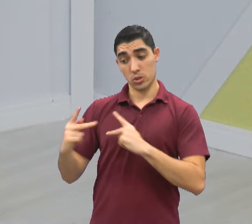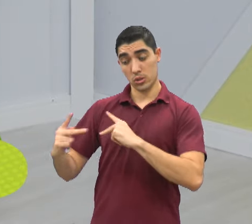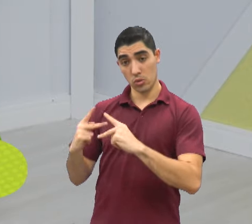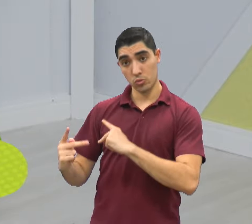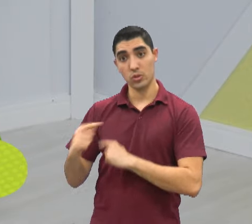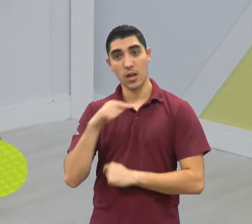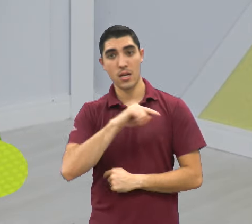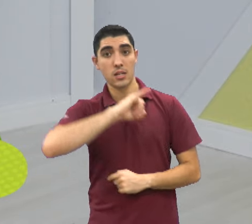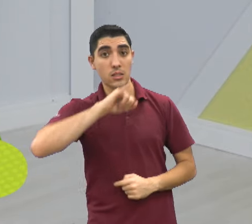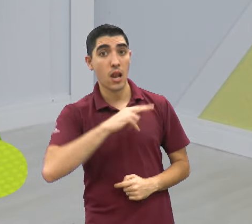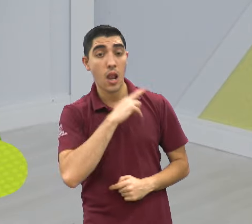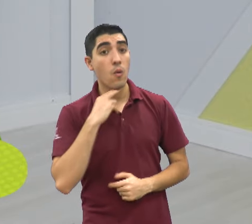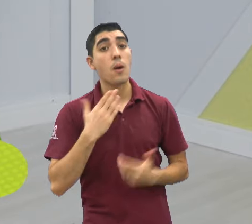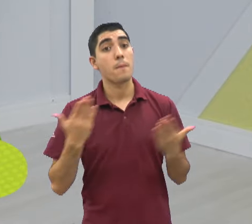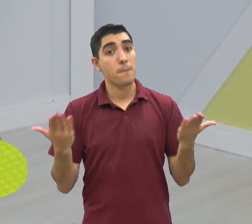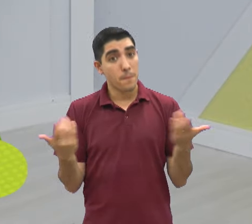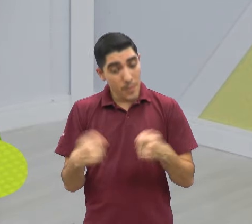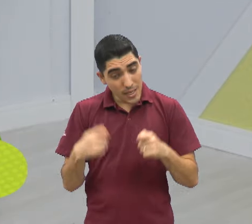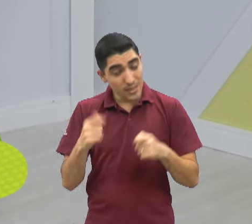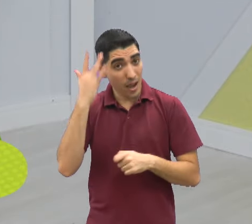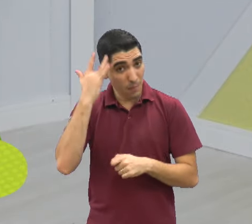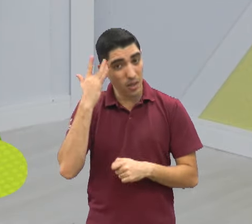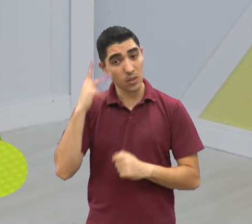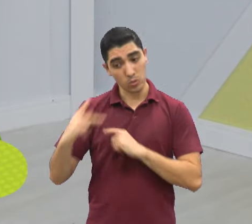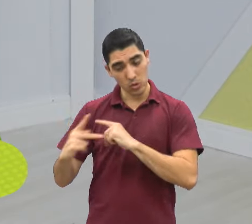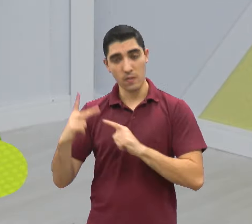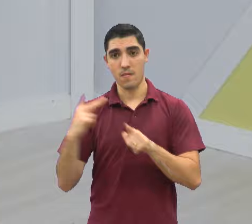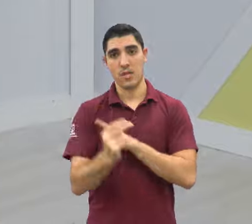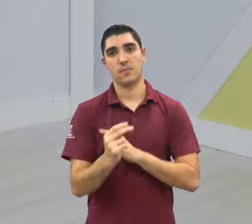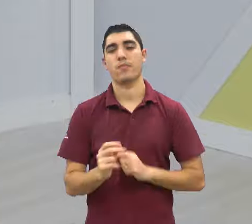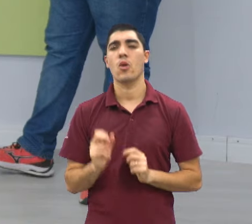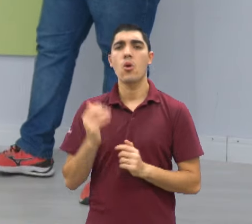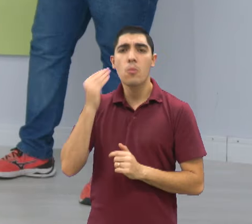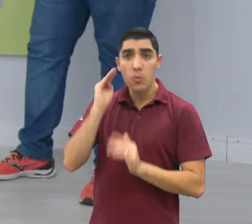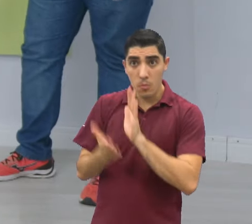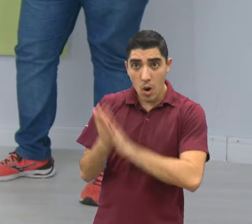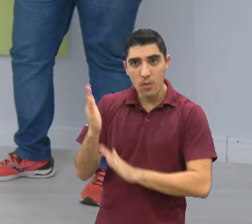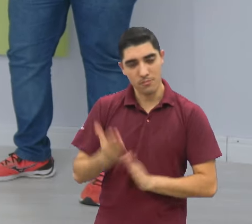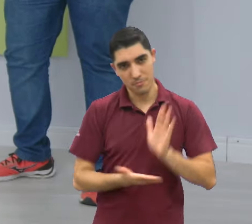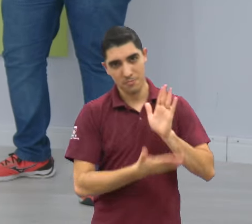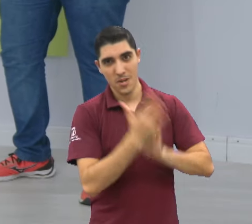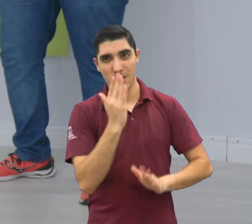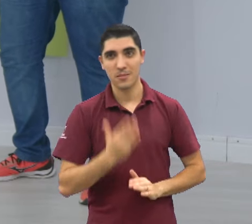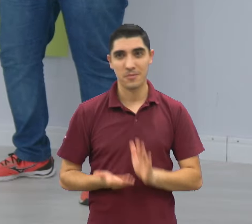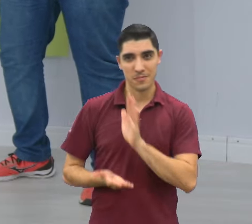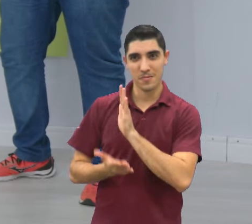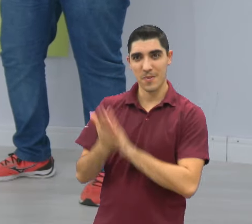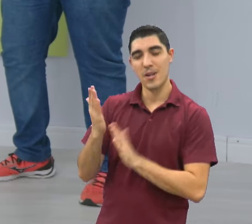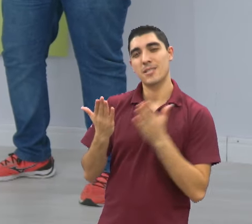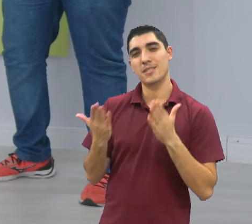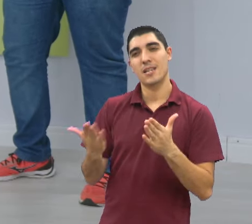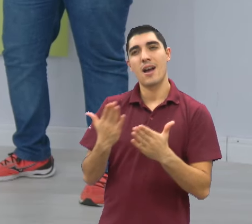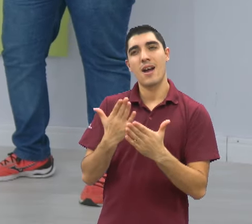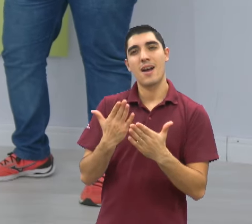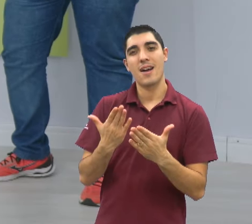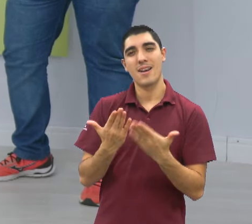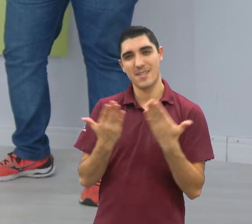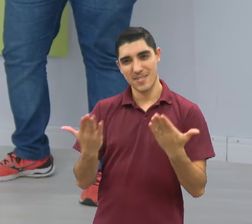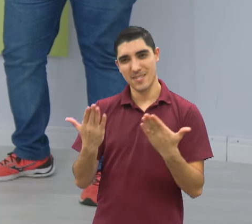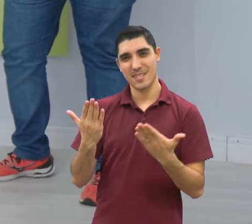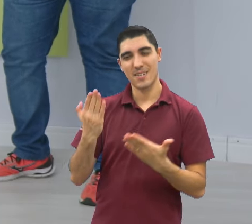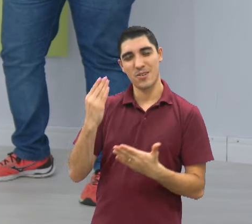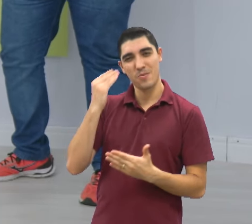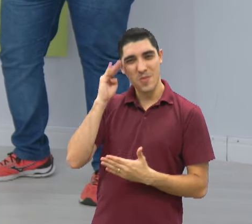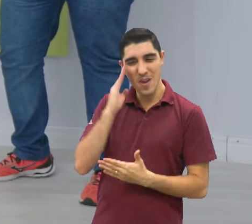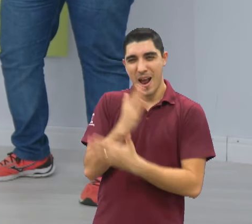ter que vencer nos pênaltis para avançar, tá certo? Brunão, vambora? Vambora. Vambora então. Brunão, um grande abraço para